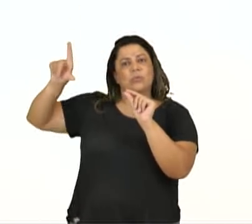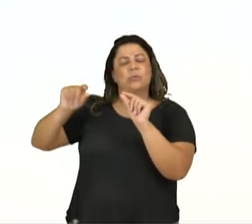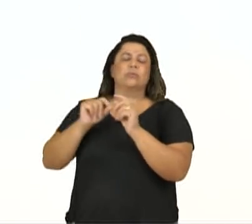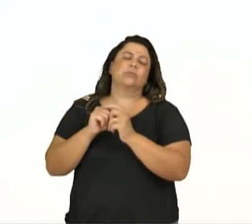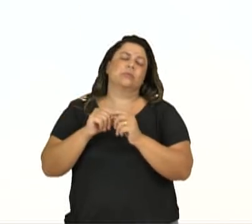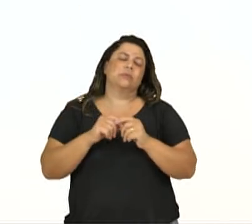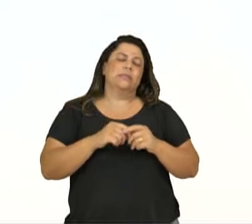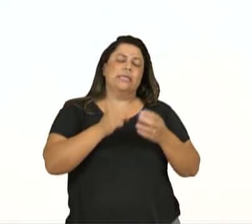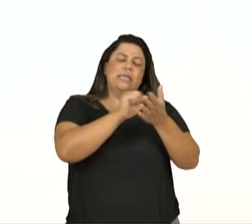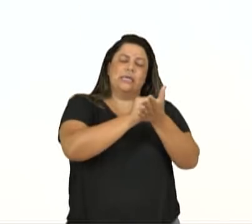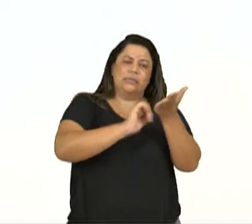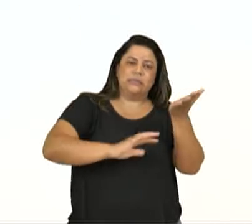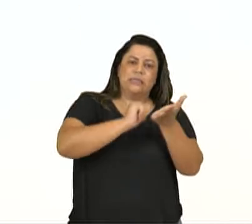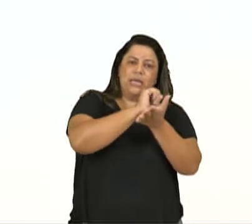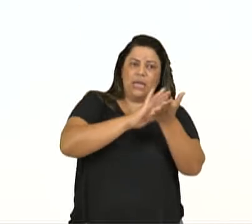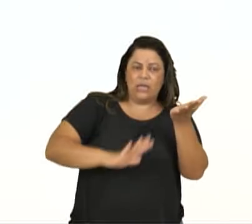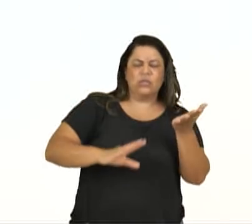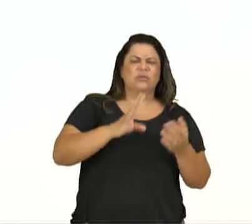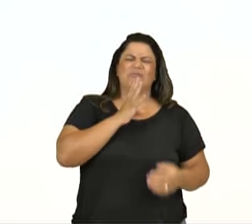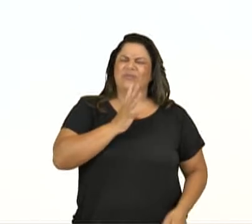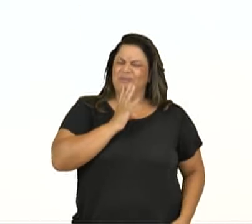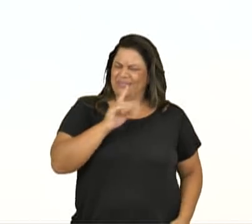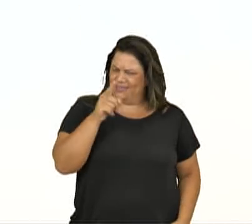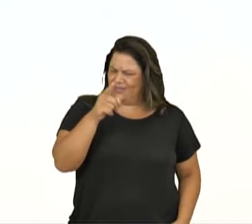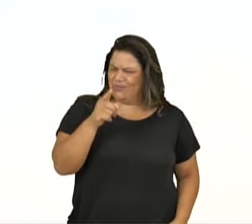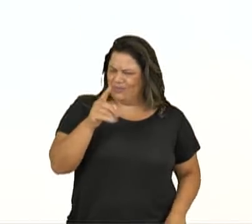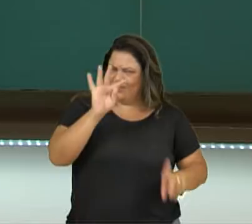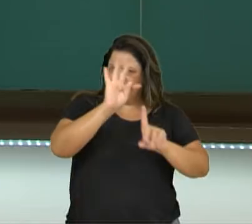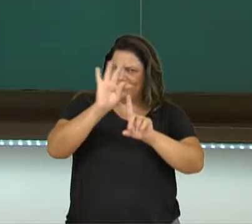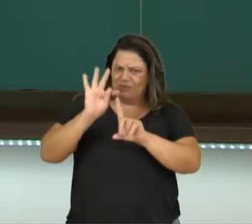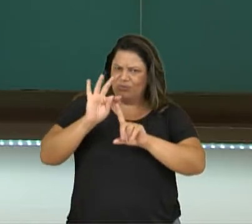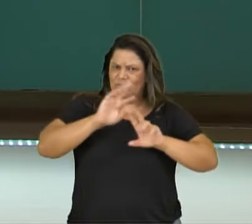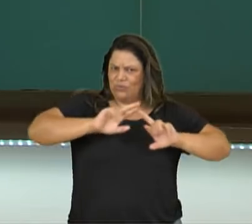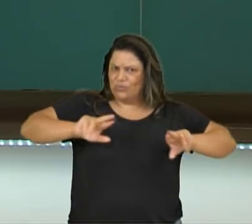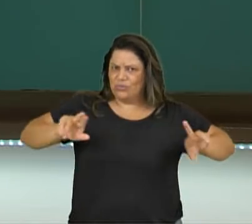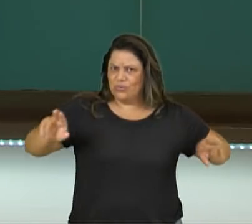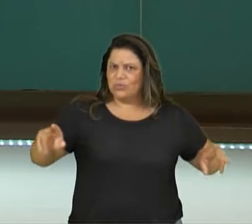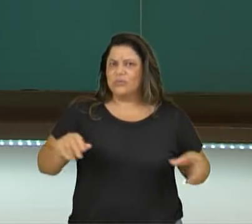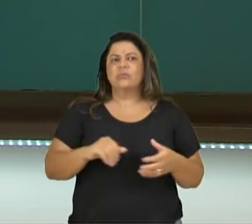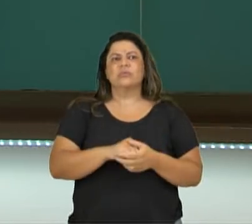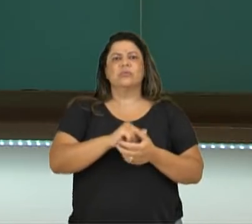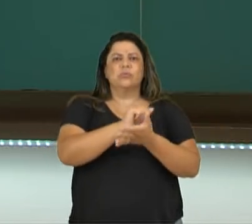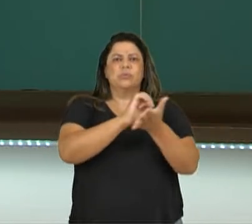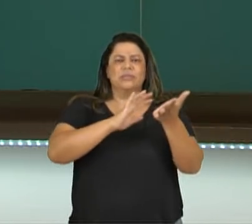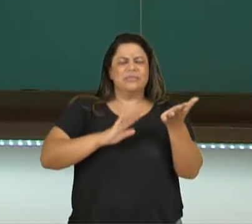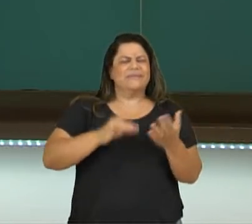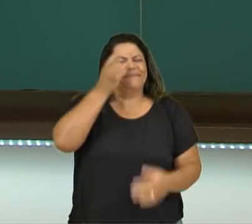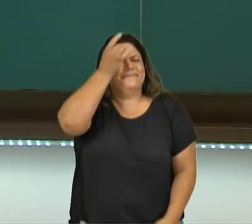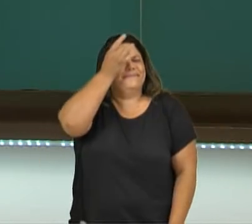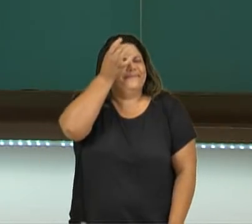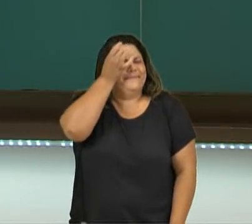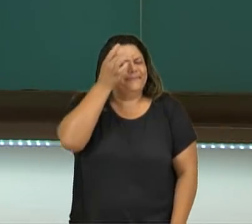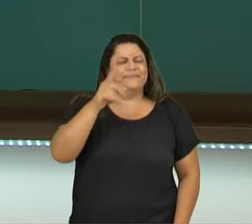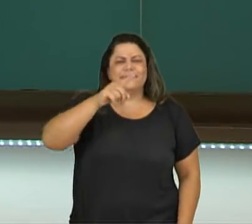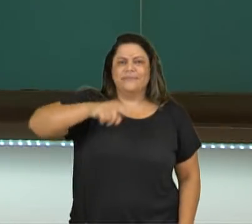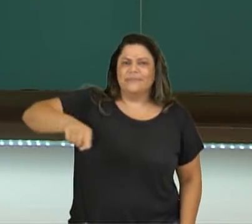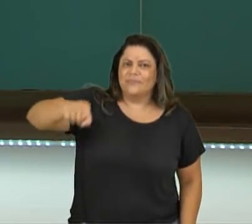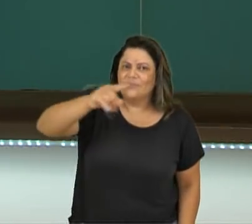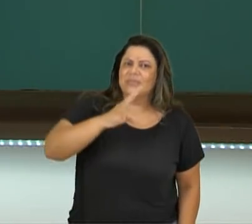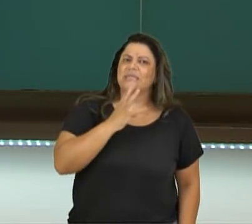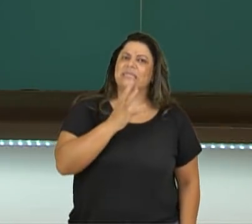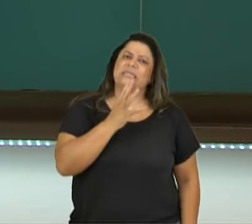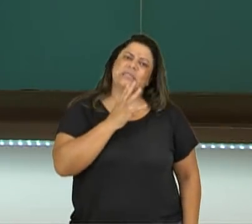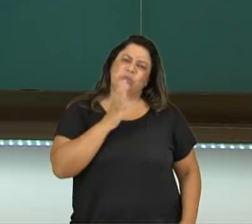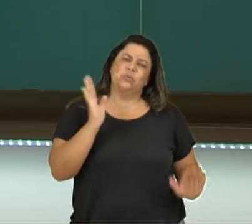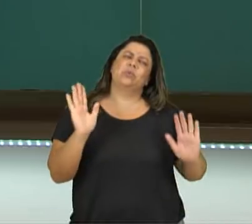nas atividades seguintes, se você conhece alguns tipos de balões. Então as atividades serão fáceis porque vocês conhecem, provavelmente